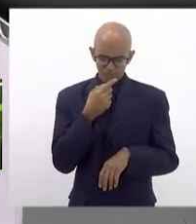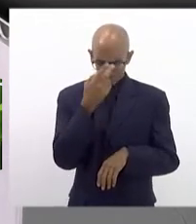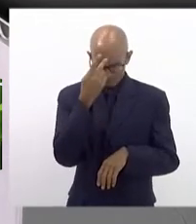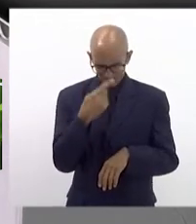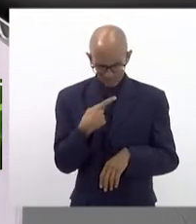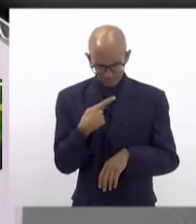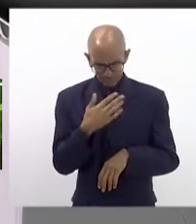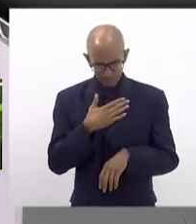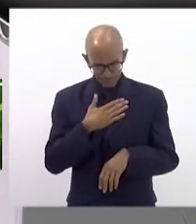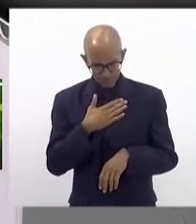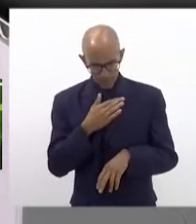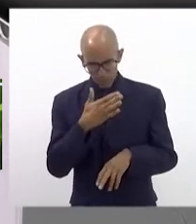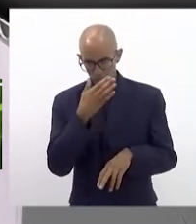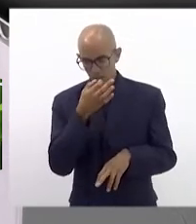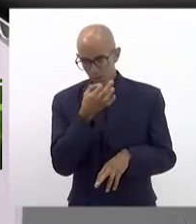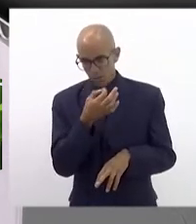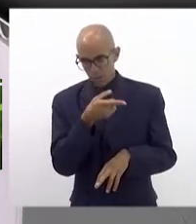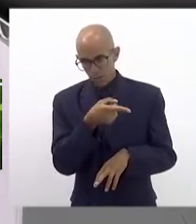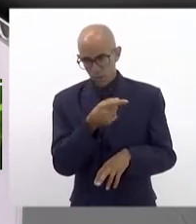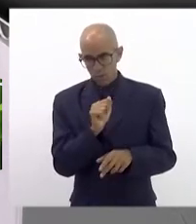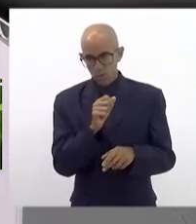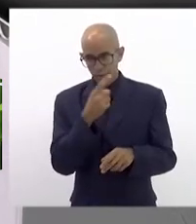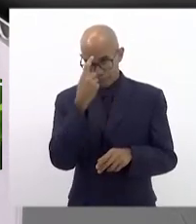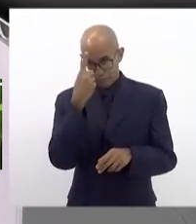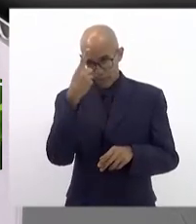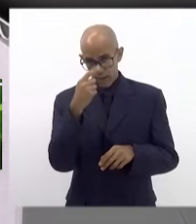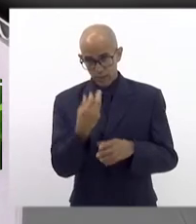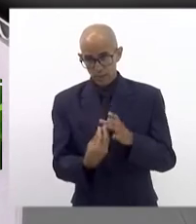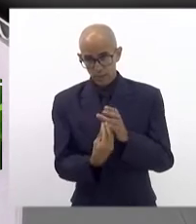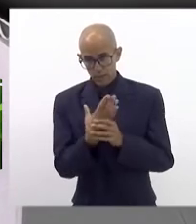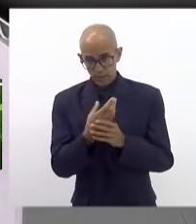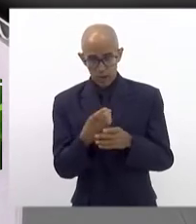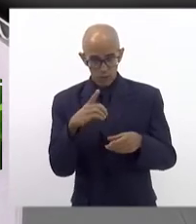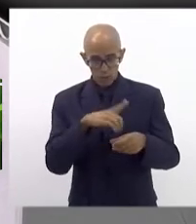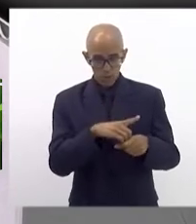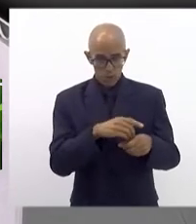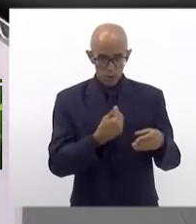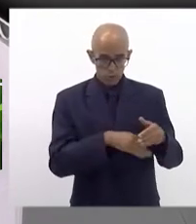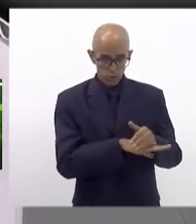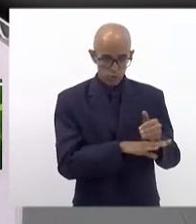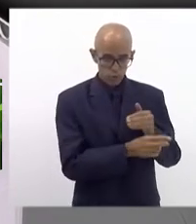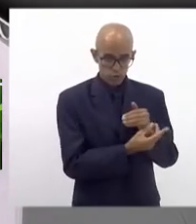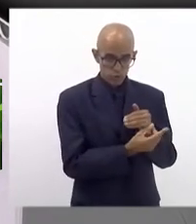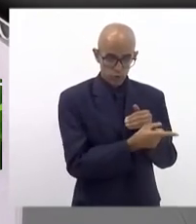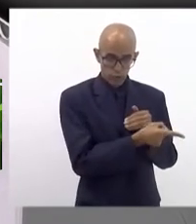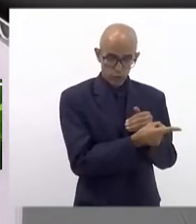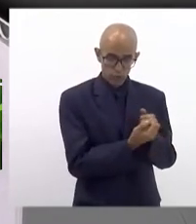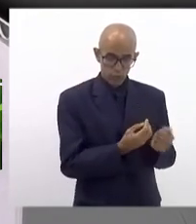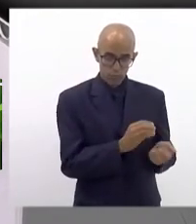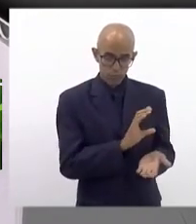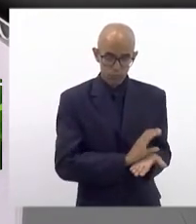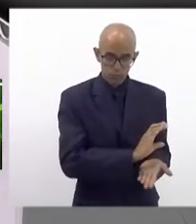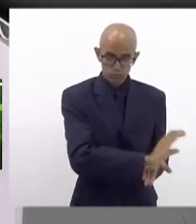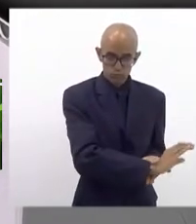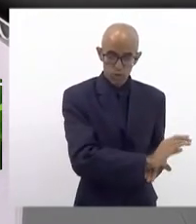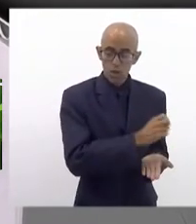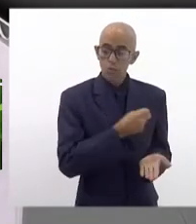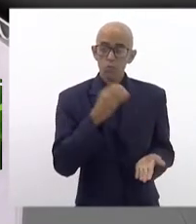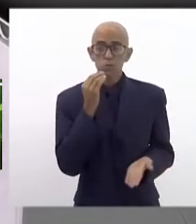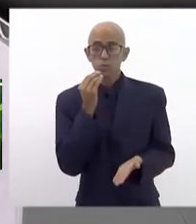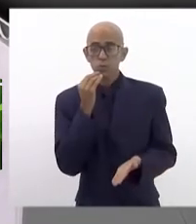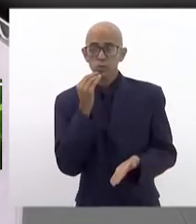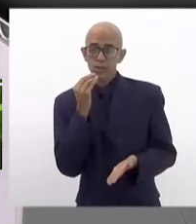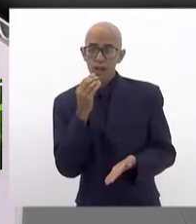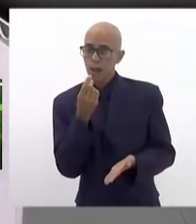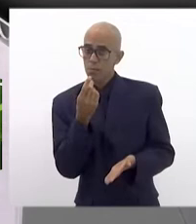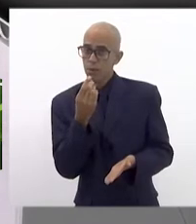se fazer ou se constituir um fundo financeiro, se ela não poderia ser aplicada diretamente à